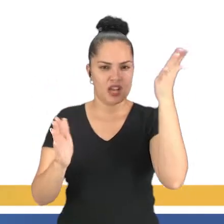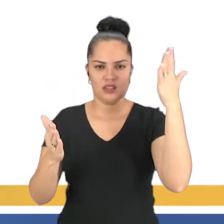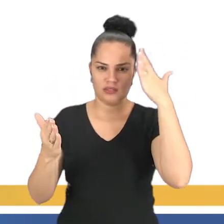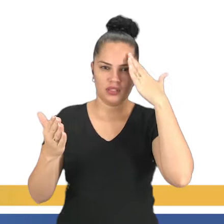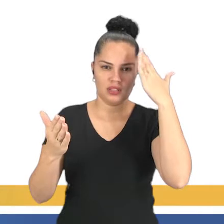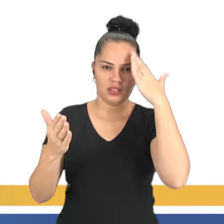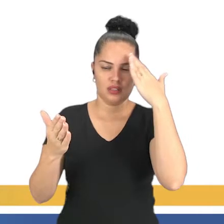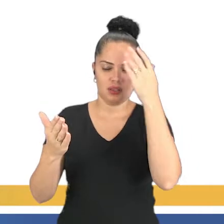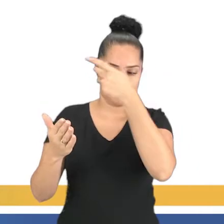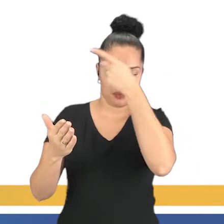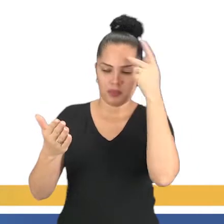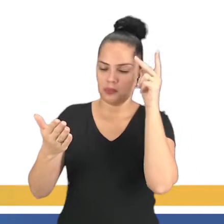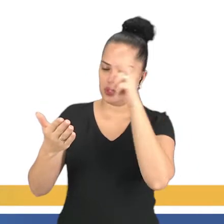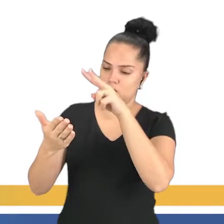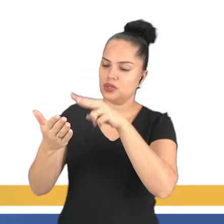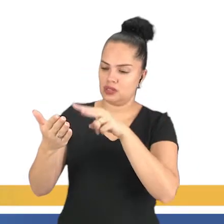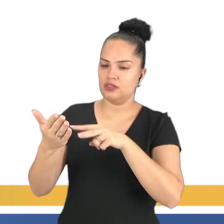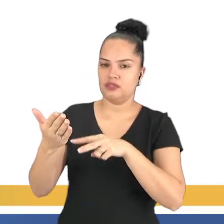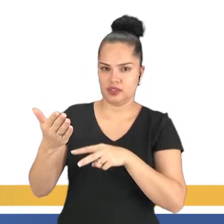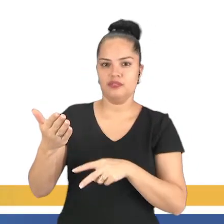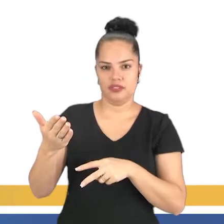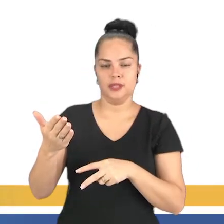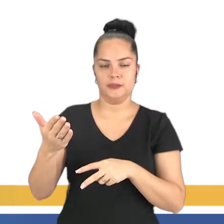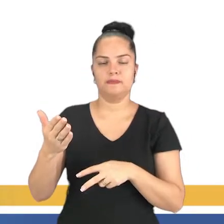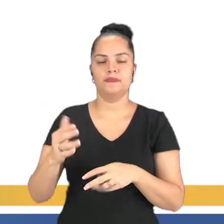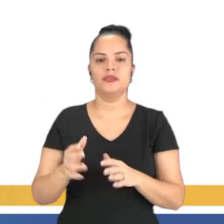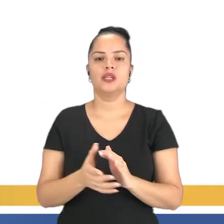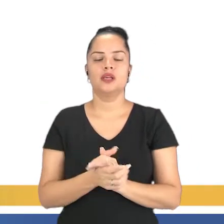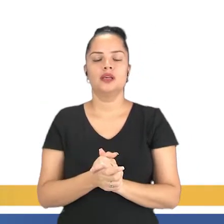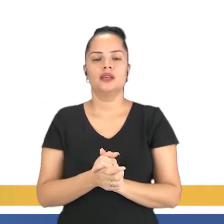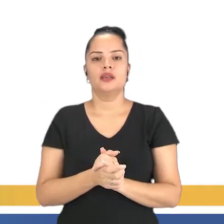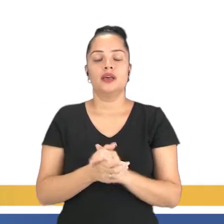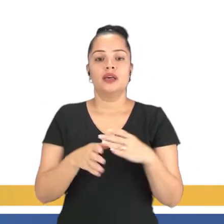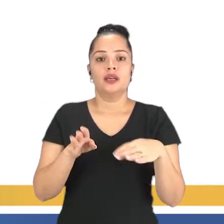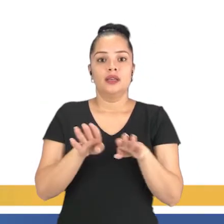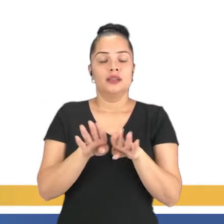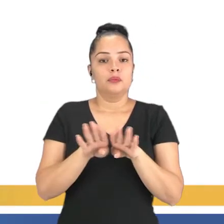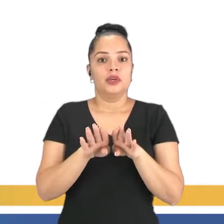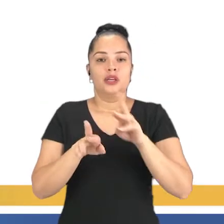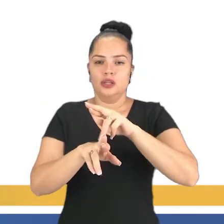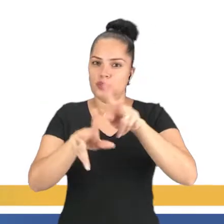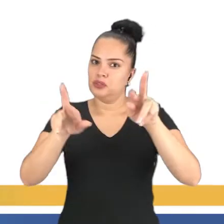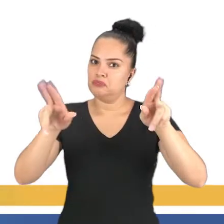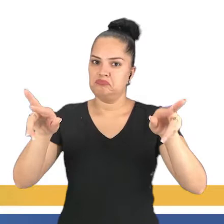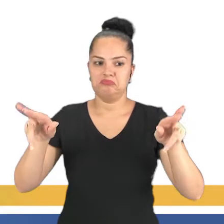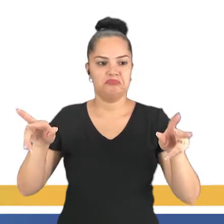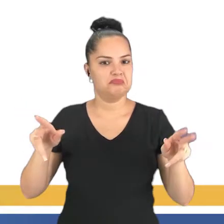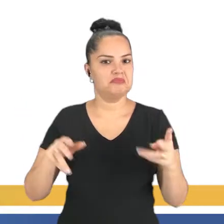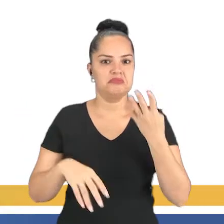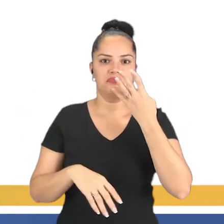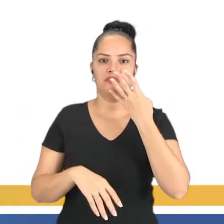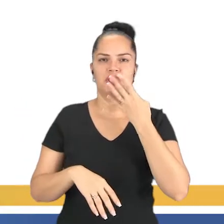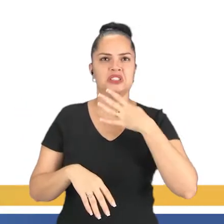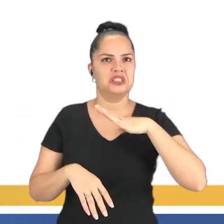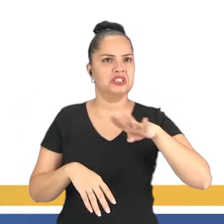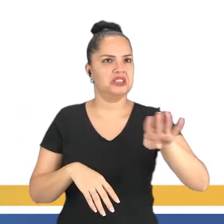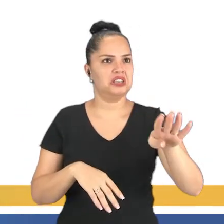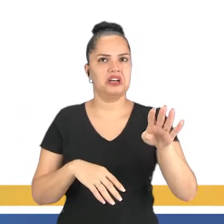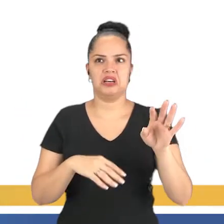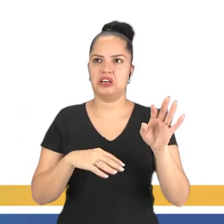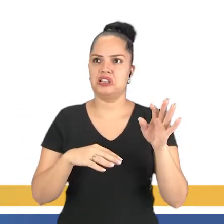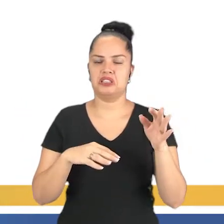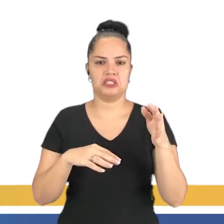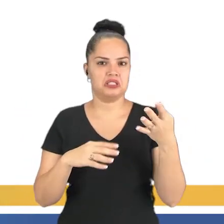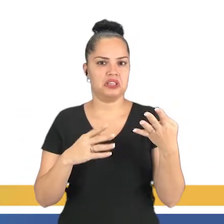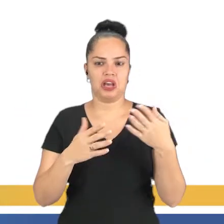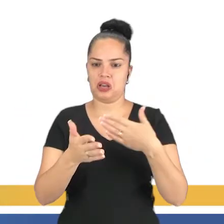compreensão das informações neles contidas por diferentes níveis de pessoas, desde os técnicos até os